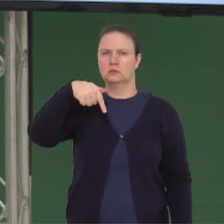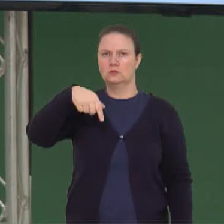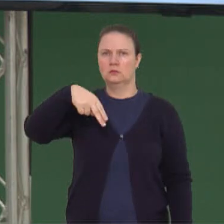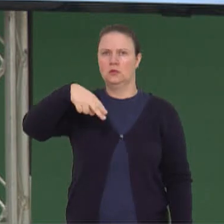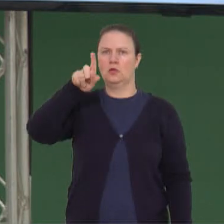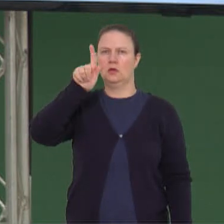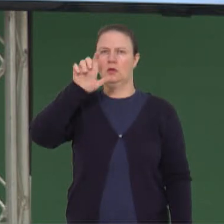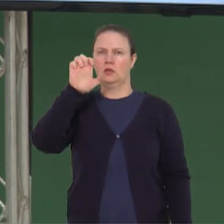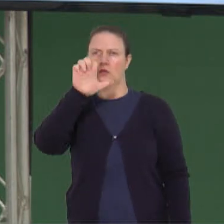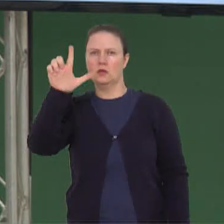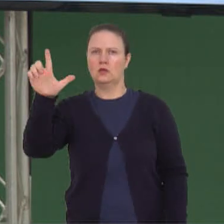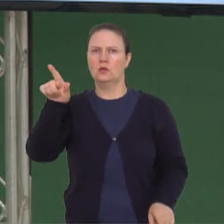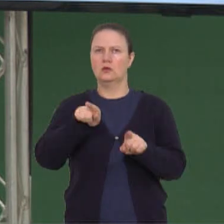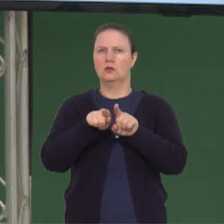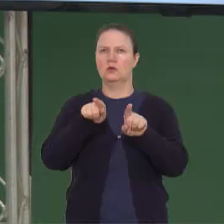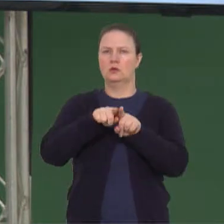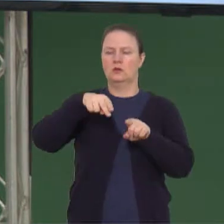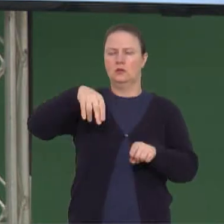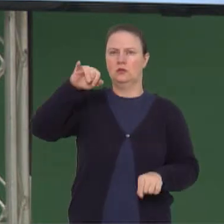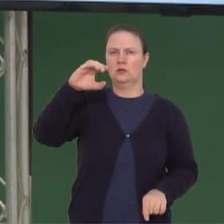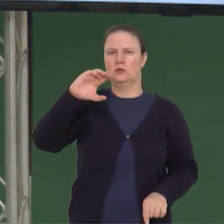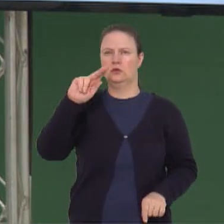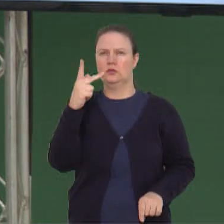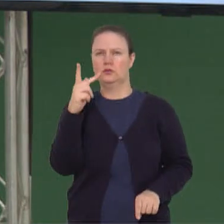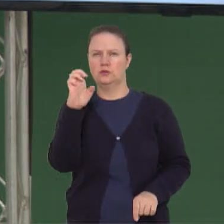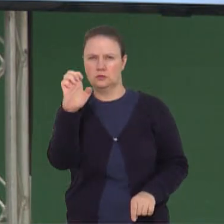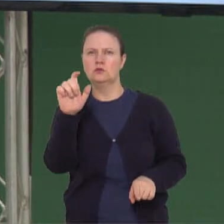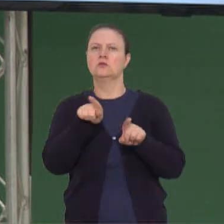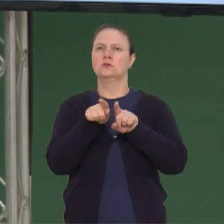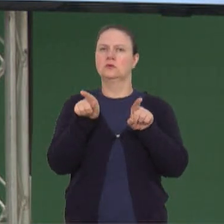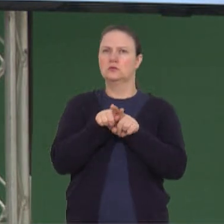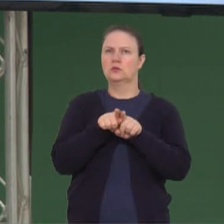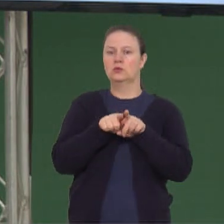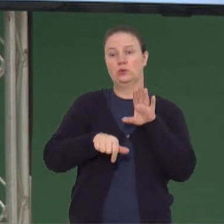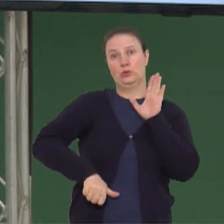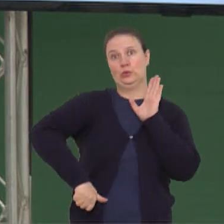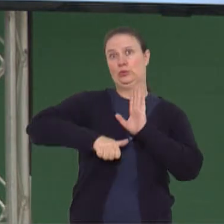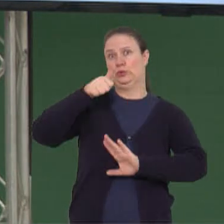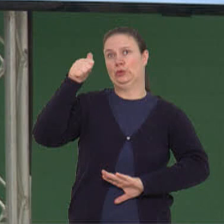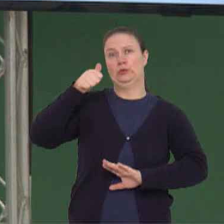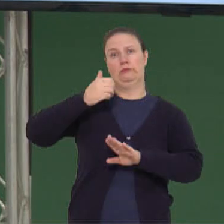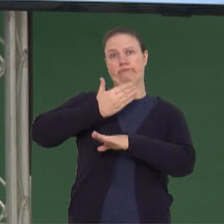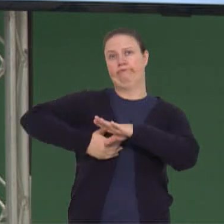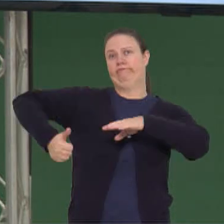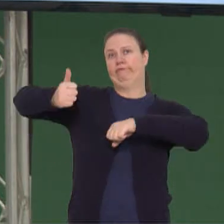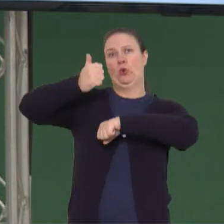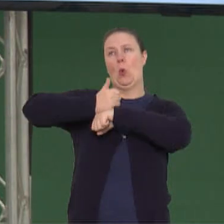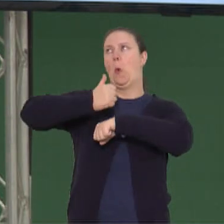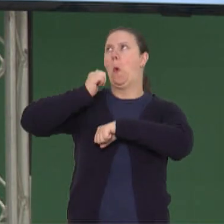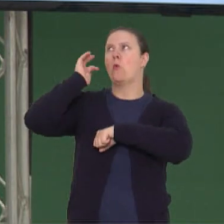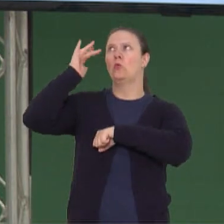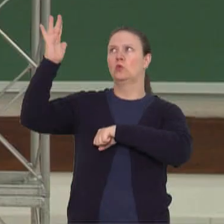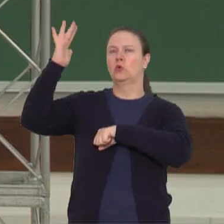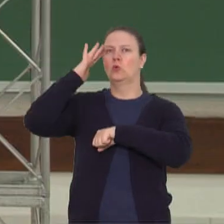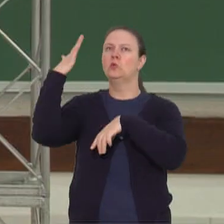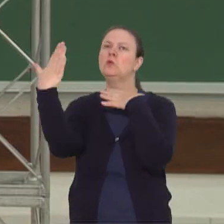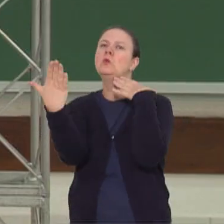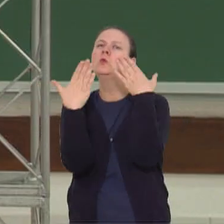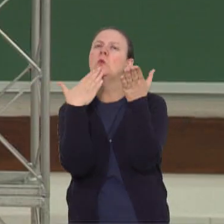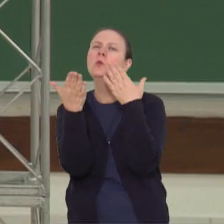muitos deles vão enxergar no Heráclito o primeiro grande filósofo dialético, o